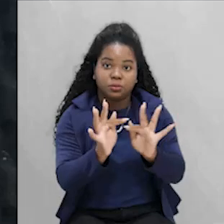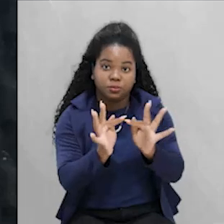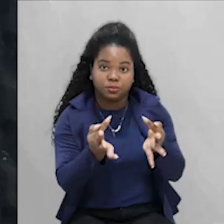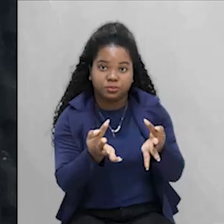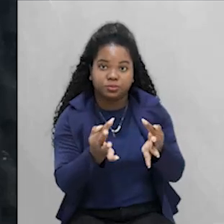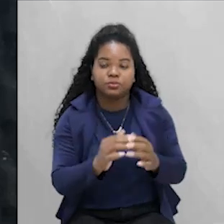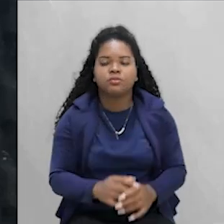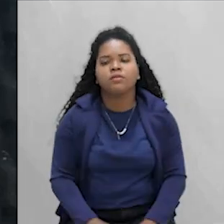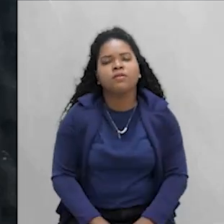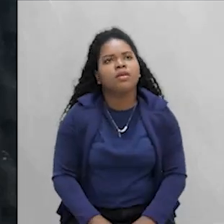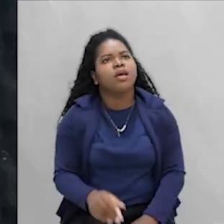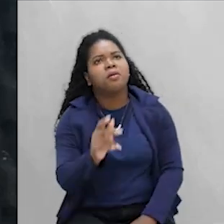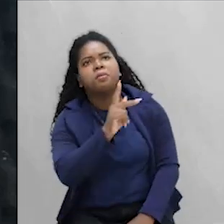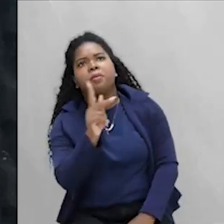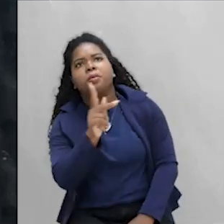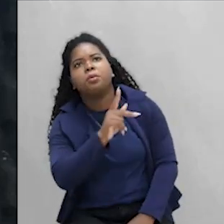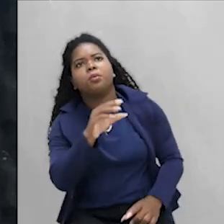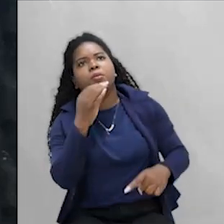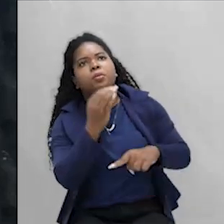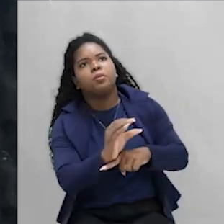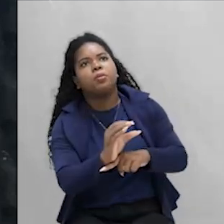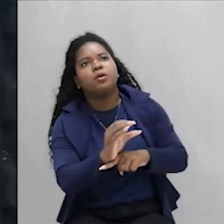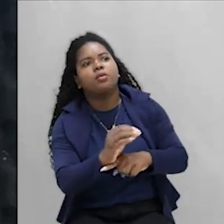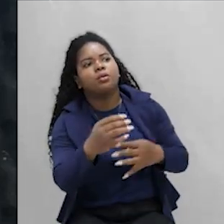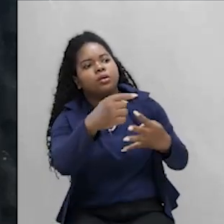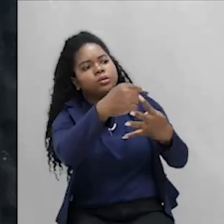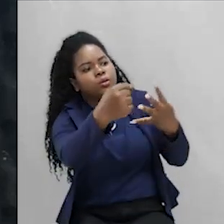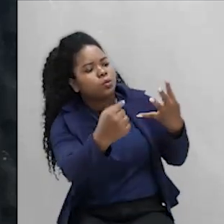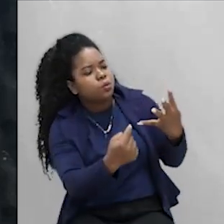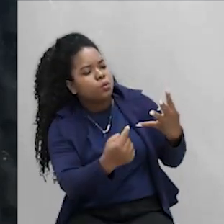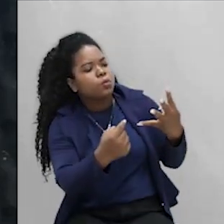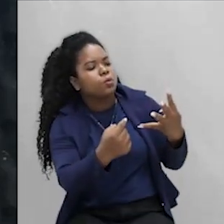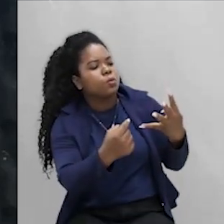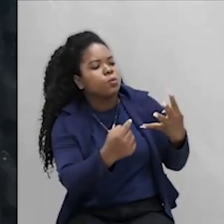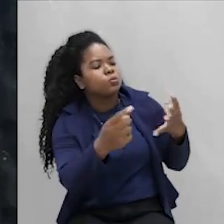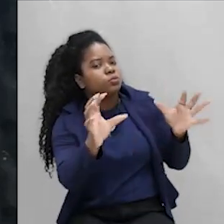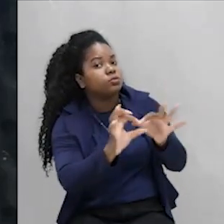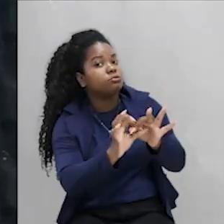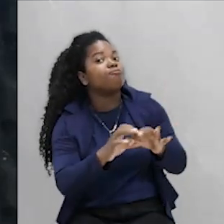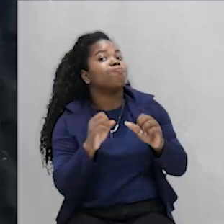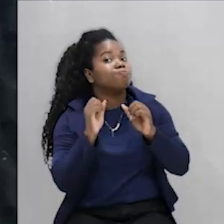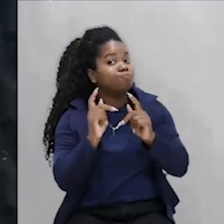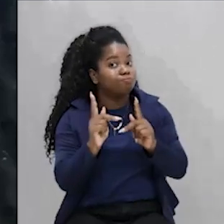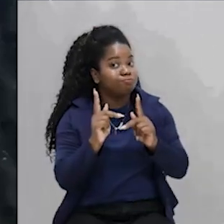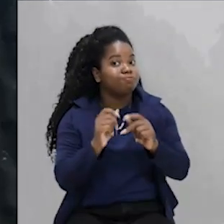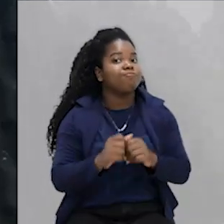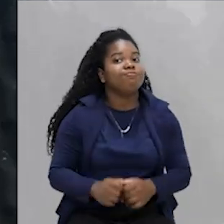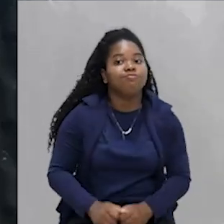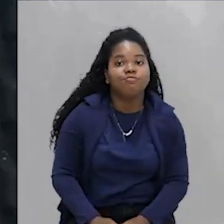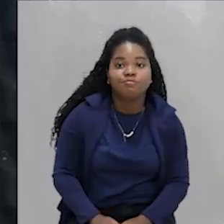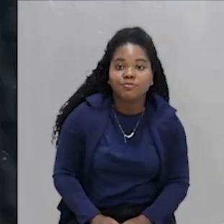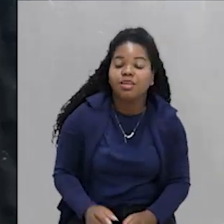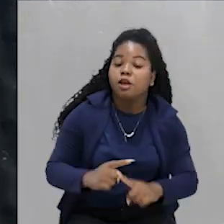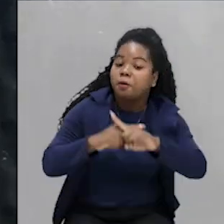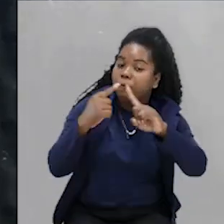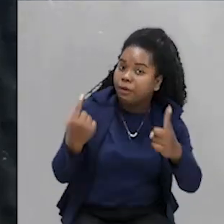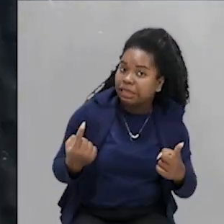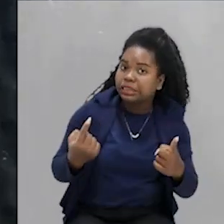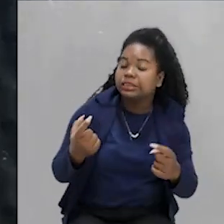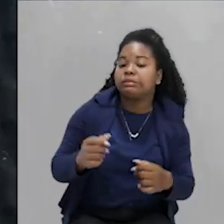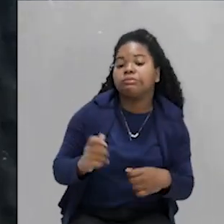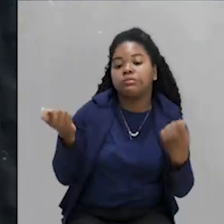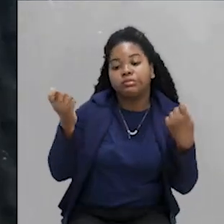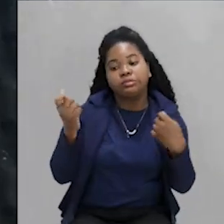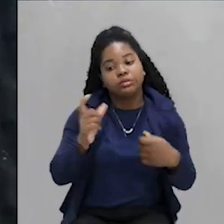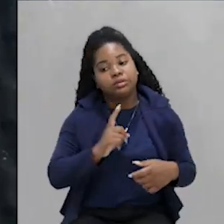a professor o carbono executa quatro ligações beleza é verdade no entanto essas ligações podem ser todas